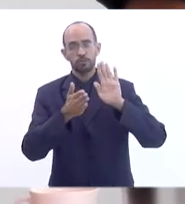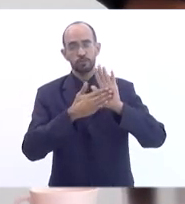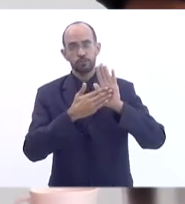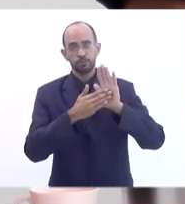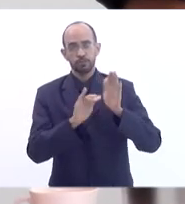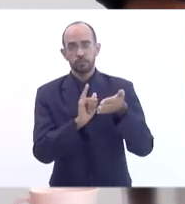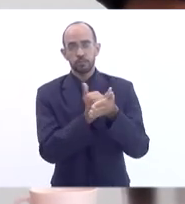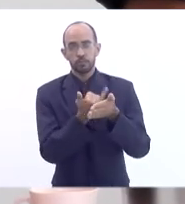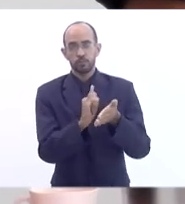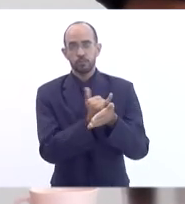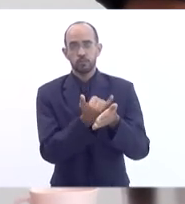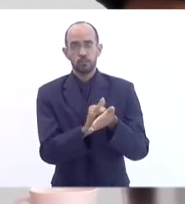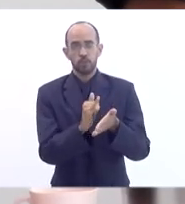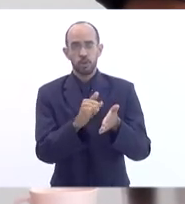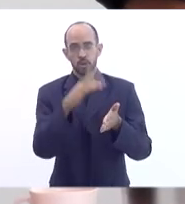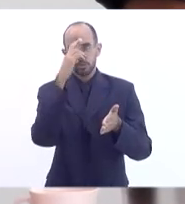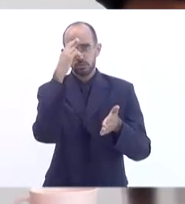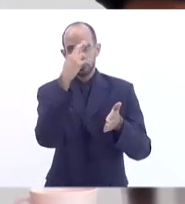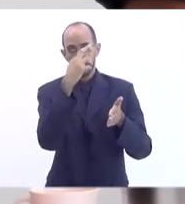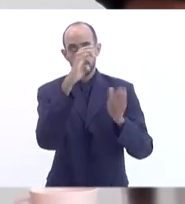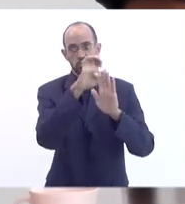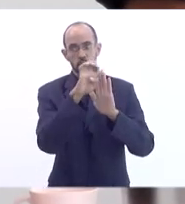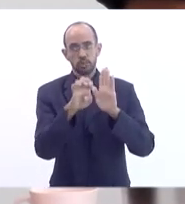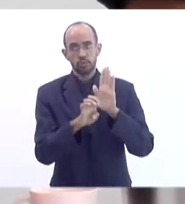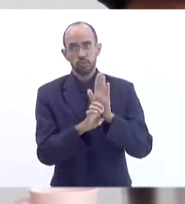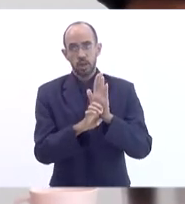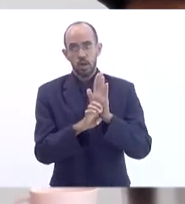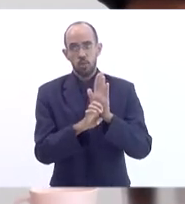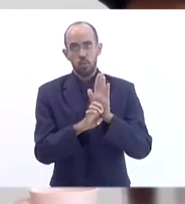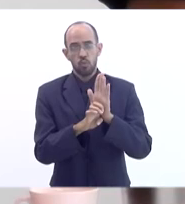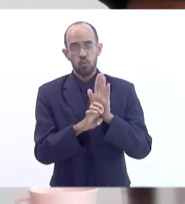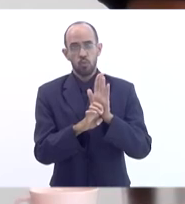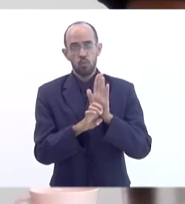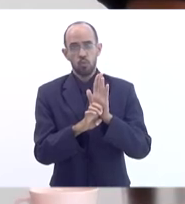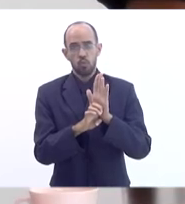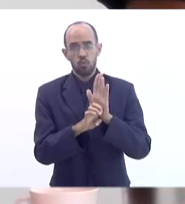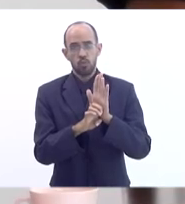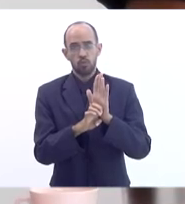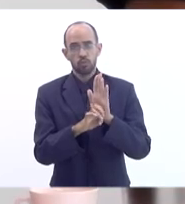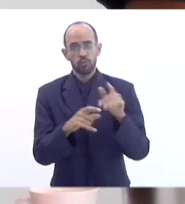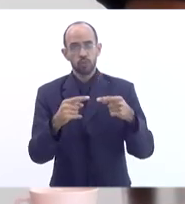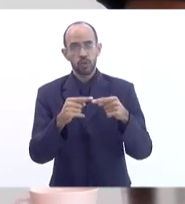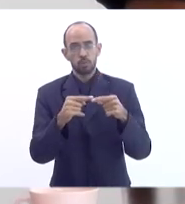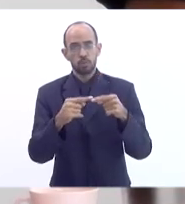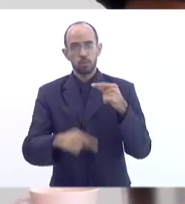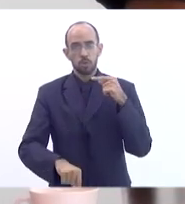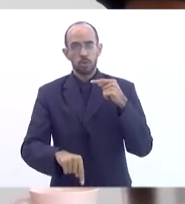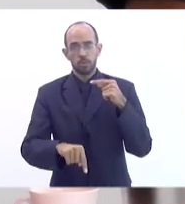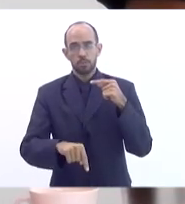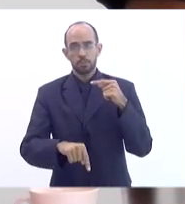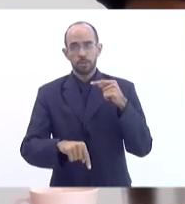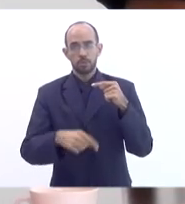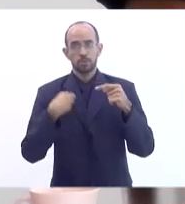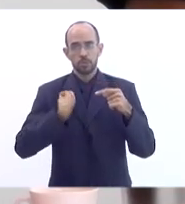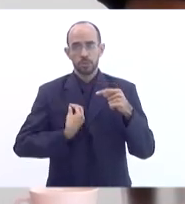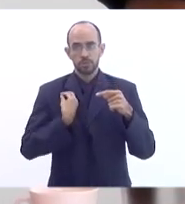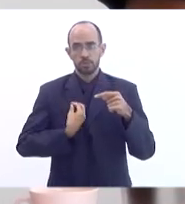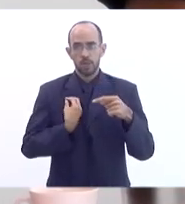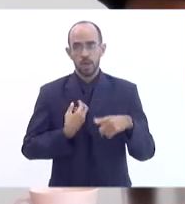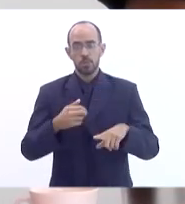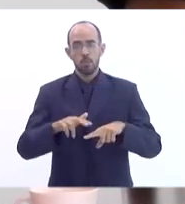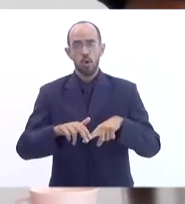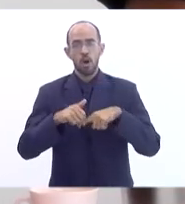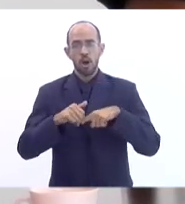edital de boa-fé ficarão inviabilizadas de participar do concurso seguinte porque já